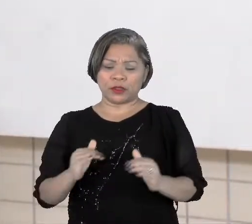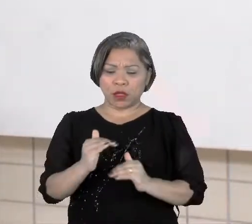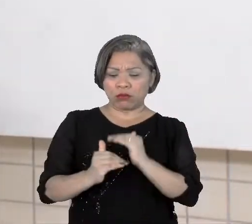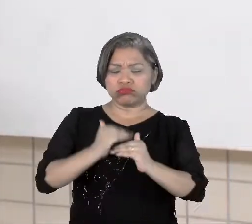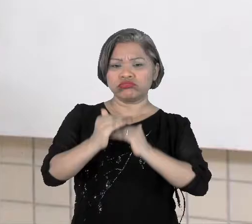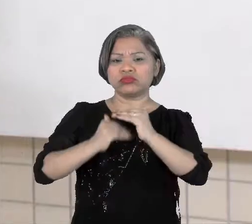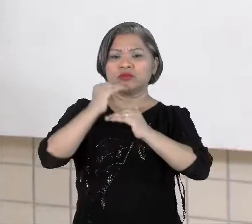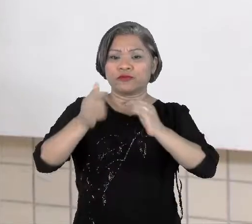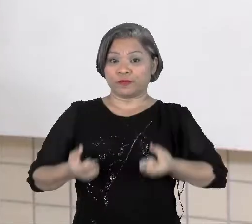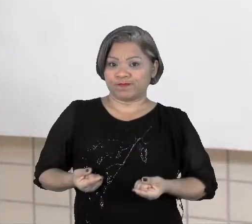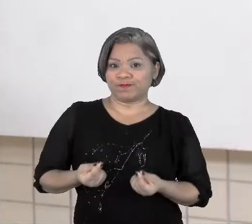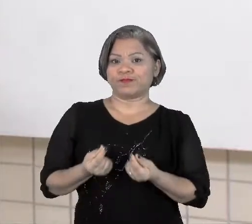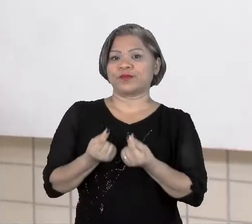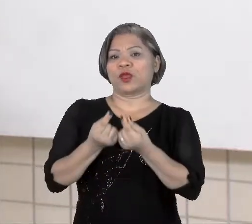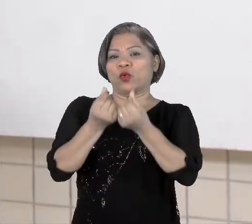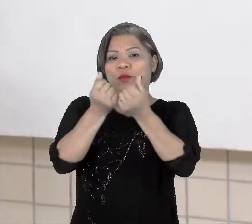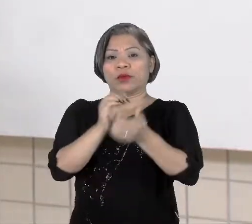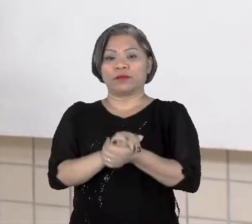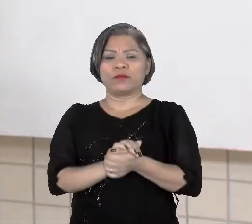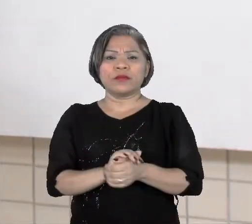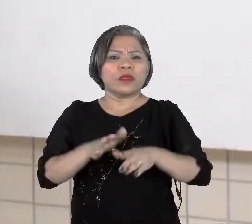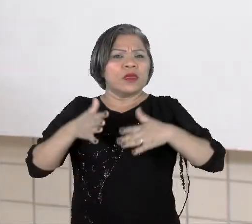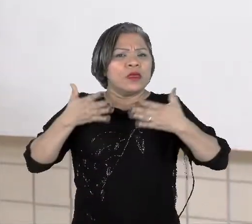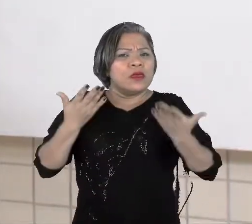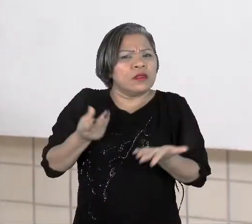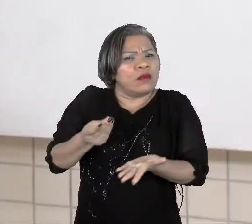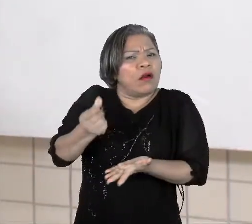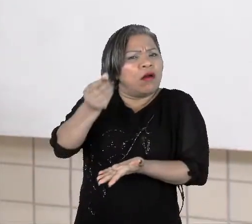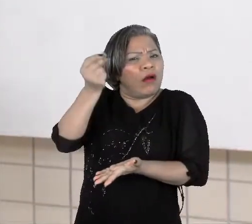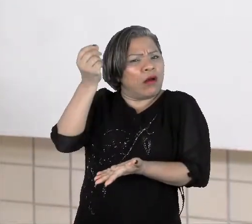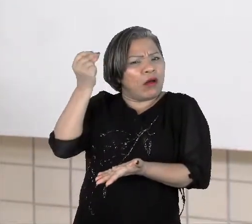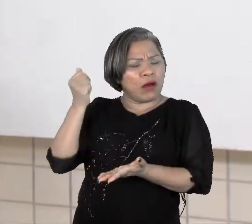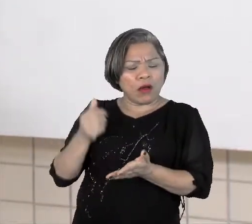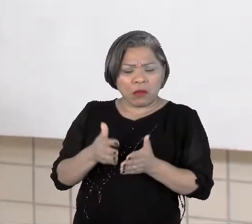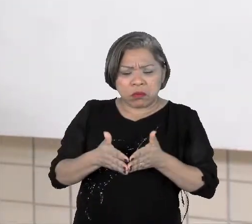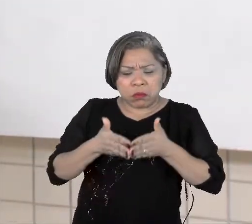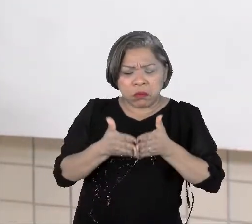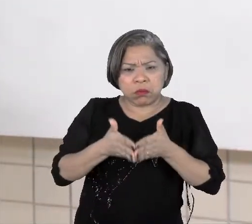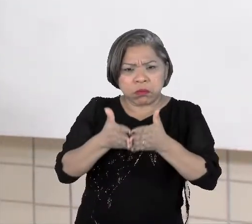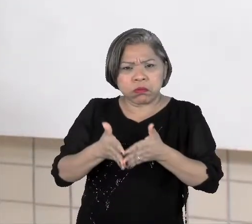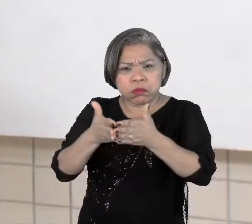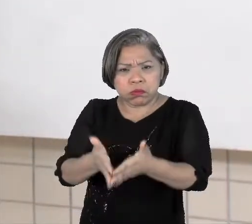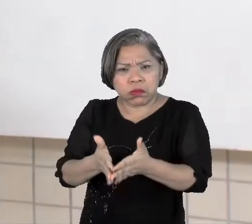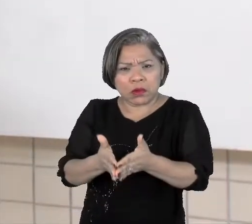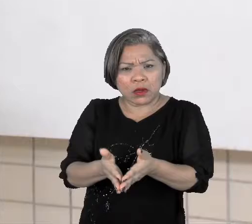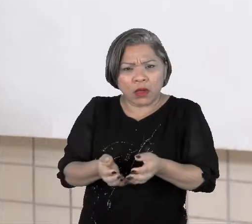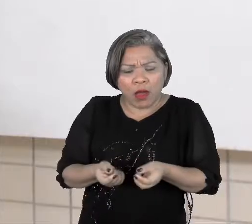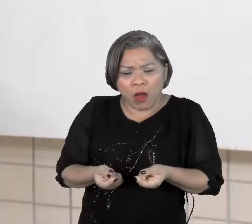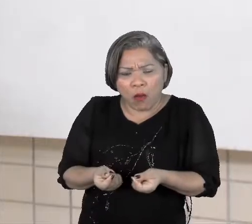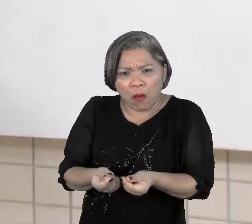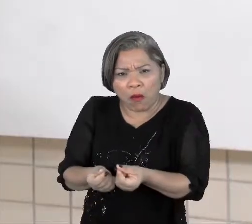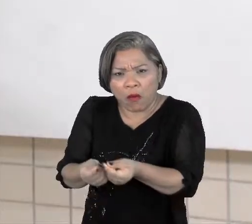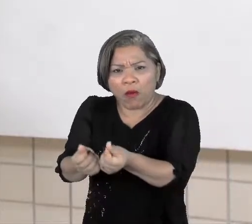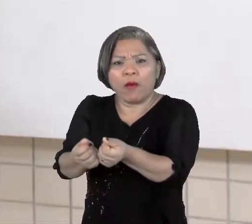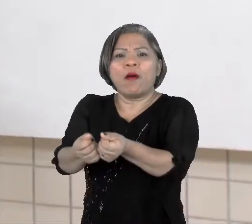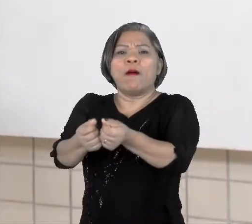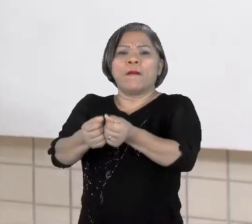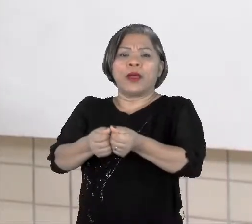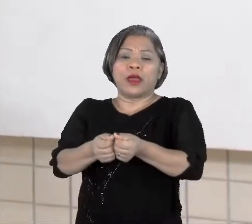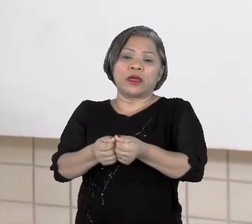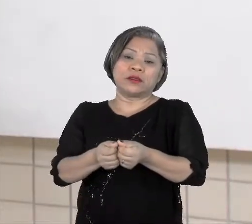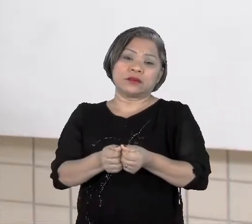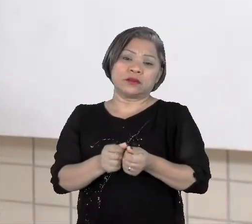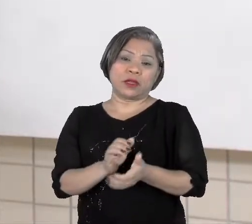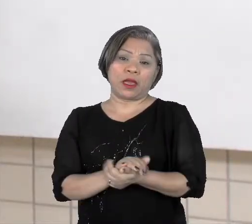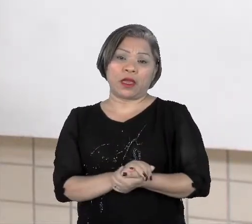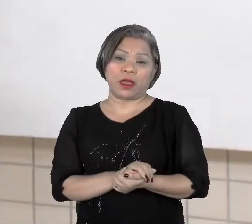aquele comércio fluvial desenvolvido na vila, desenvolvido naquela vila de Porto Real, que depois passou a ser Porto Imperial